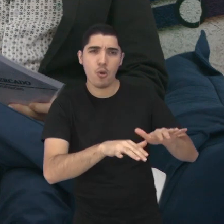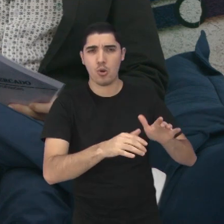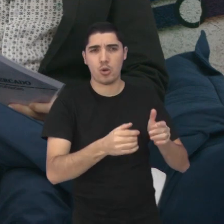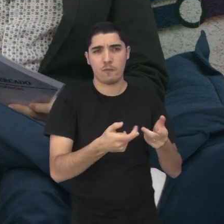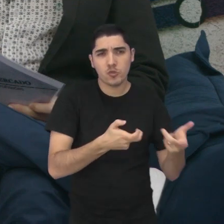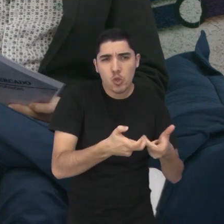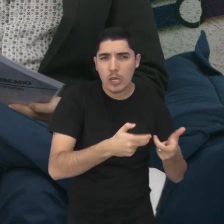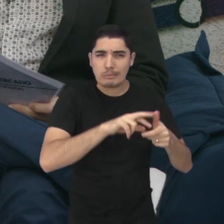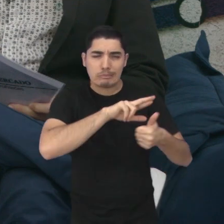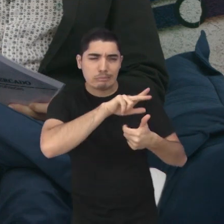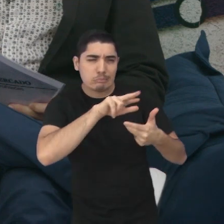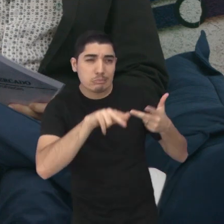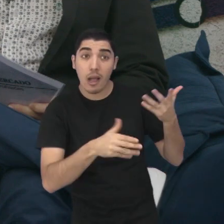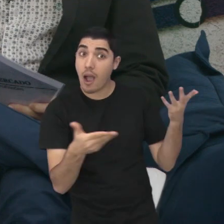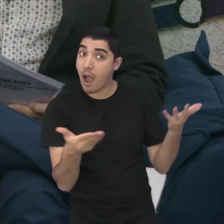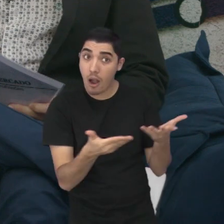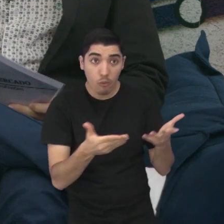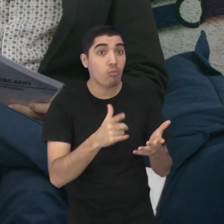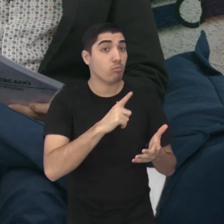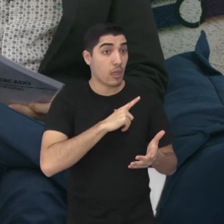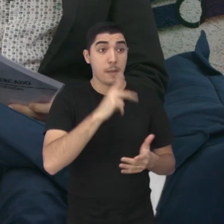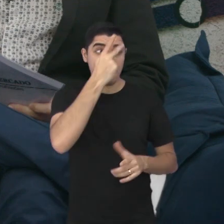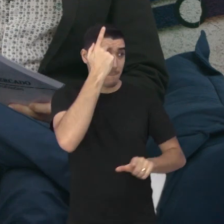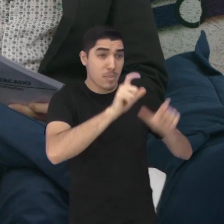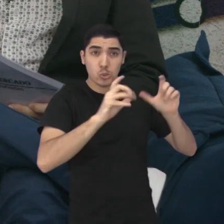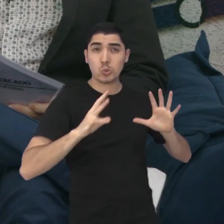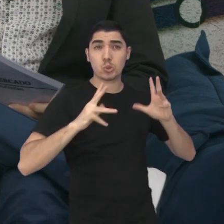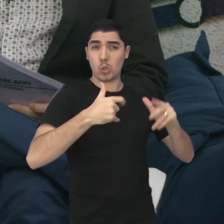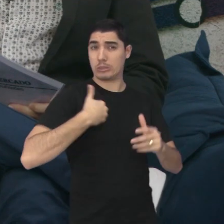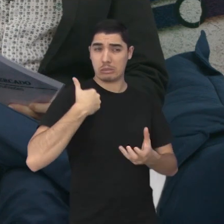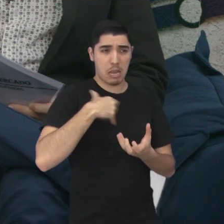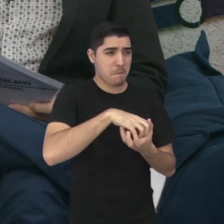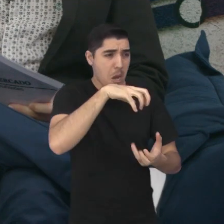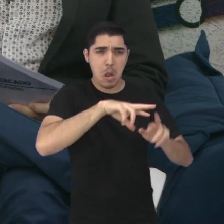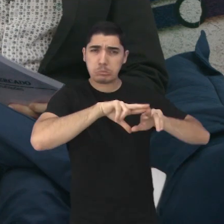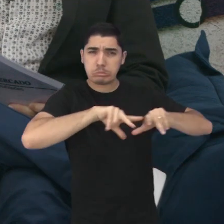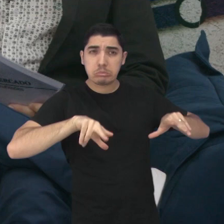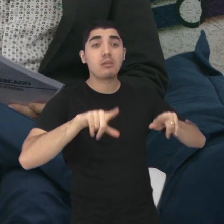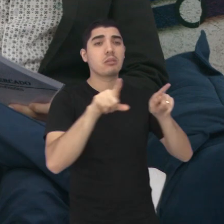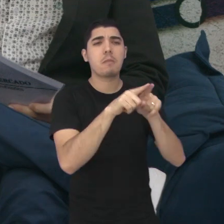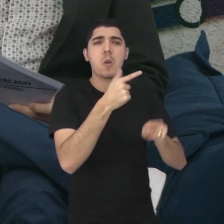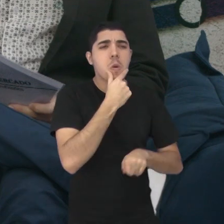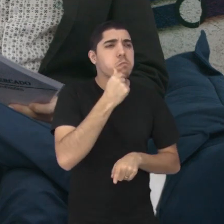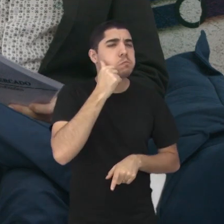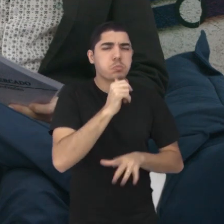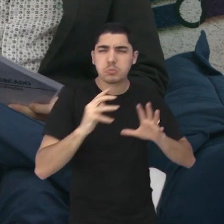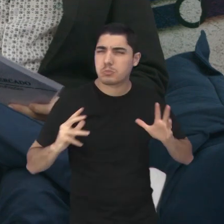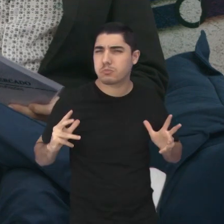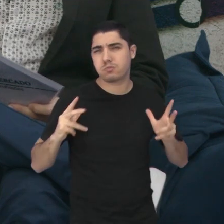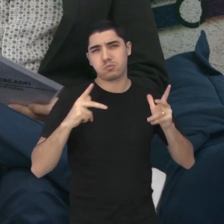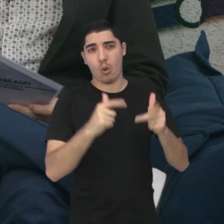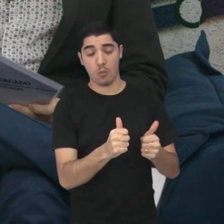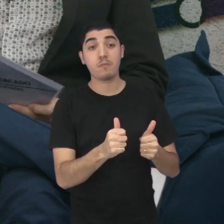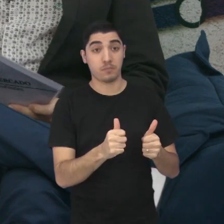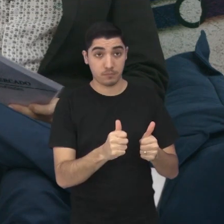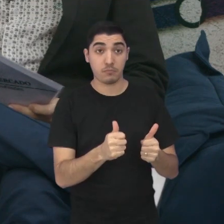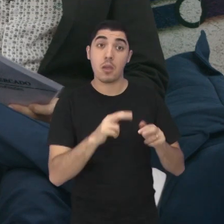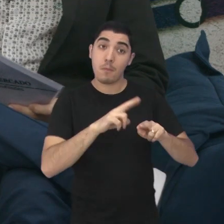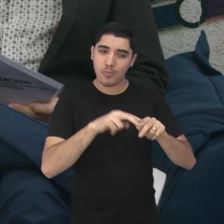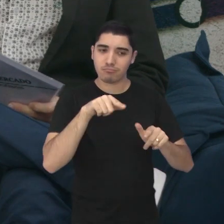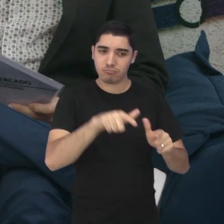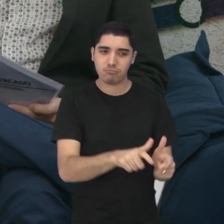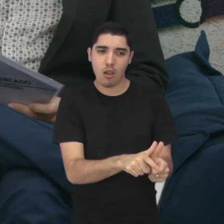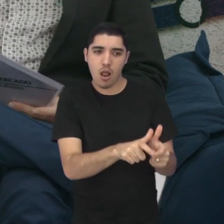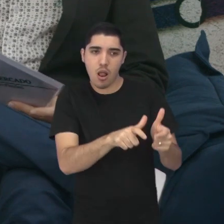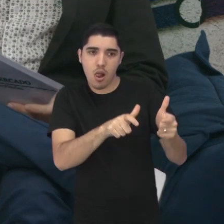acessíveis do que nunca e abrangem pessoas de todas as idades, sexos e origens. Por conta de todo esse